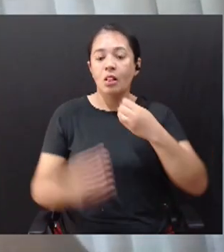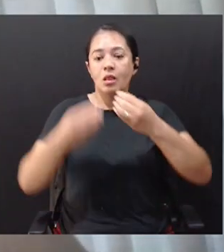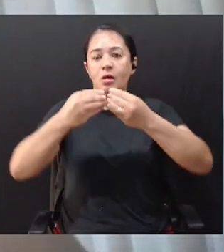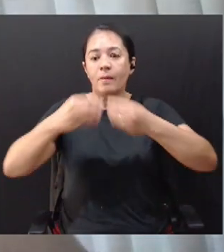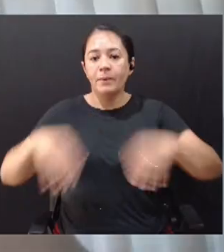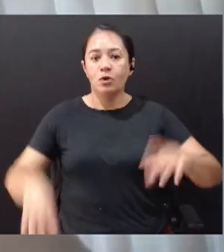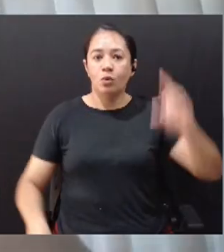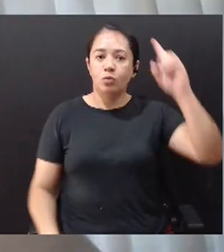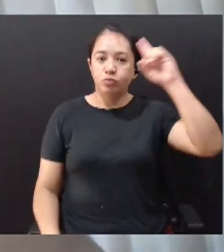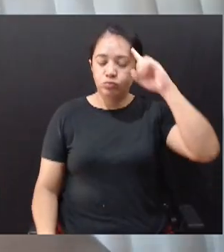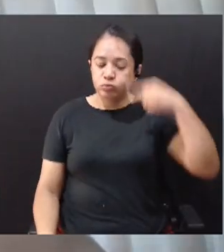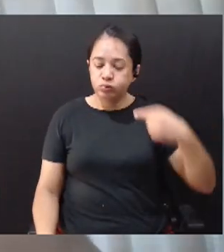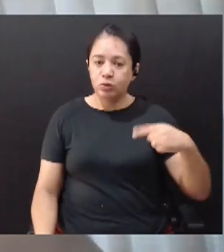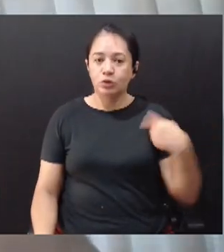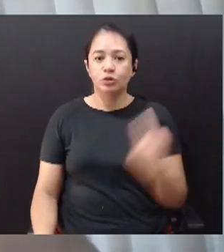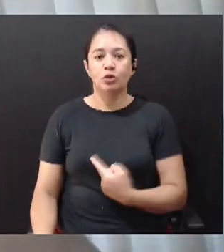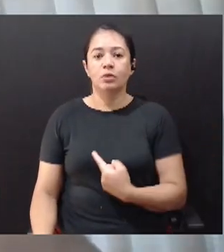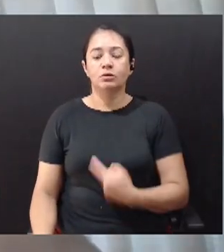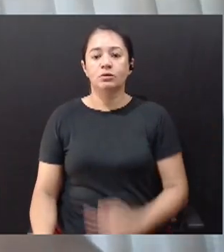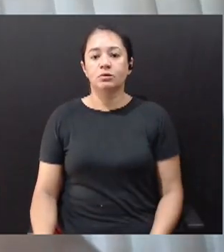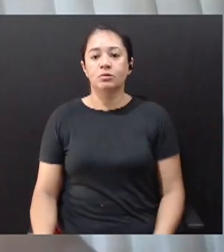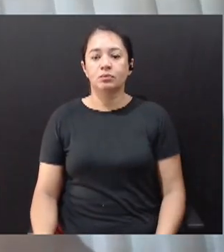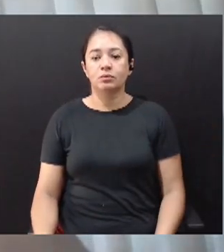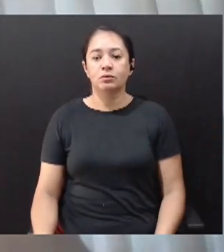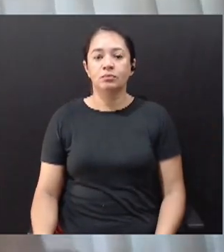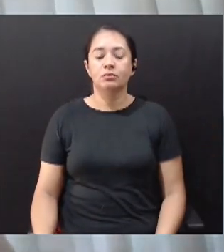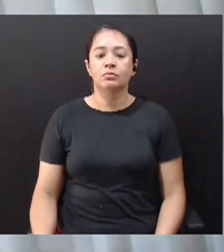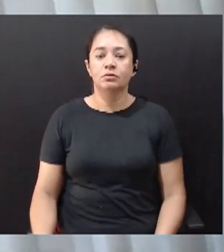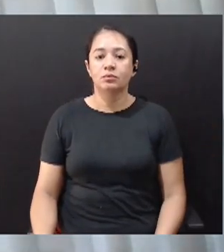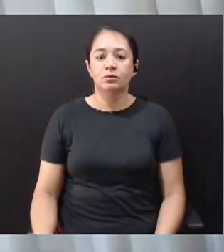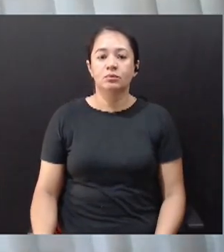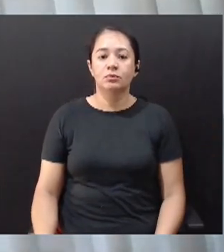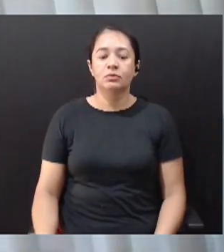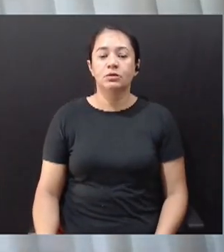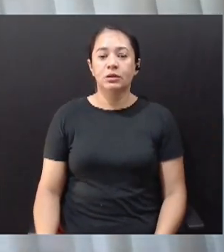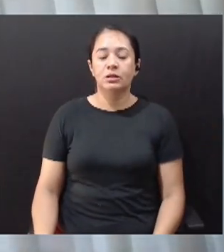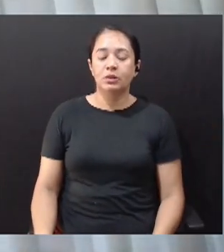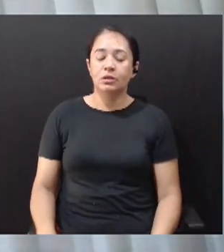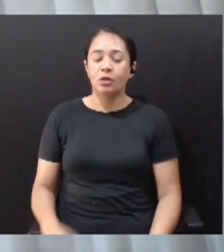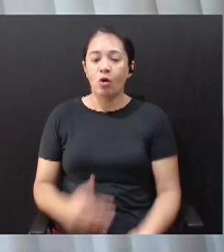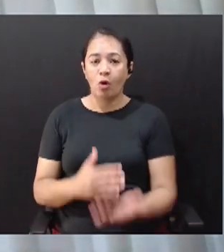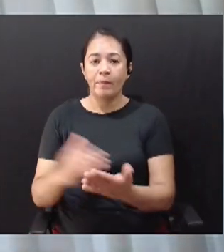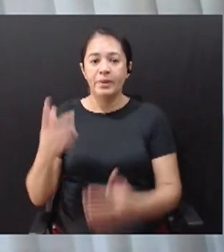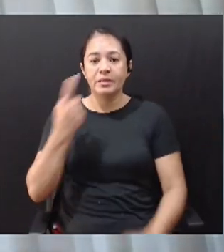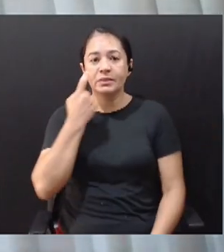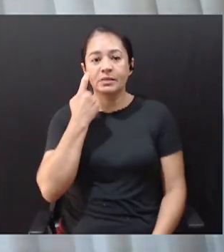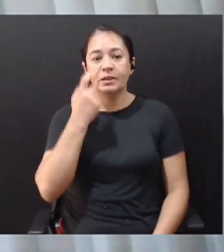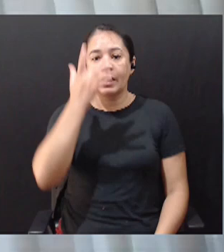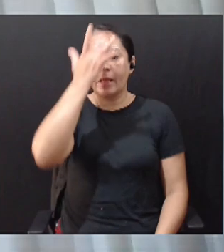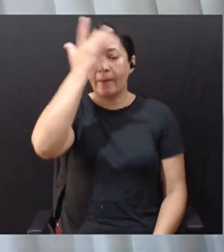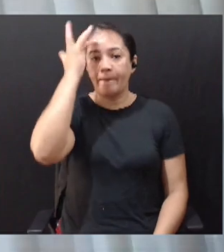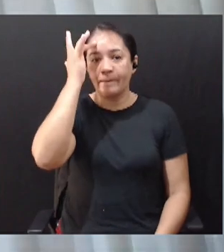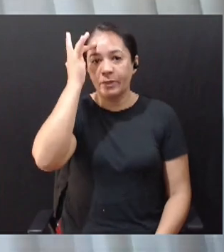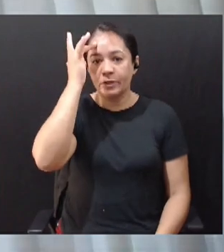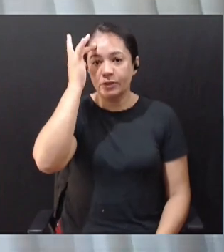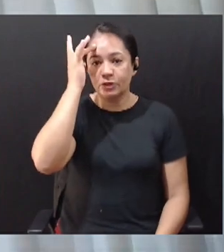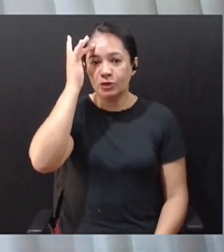todos nós, né? Das pessoas. Então, quando chega na sexta-feira, as pessoas têm dentro de si